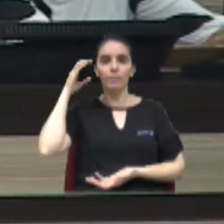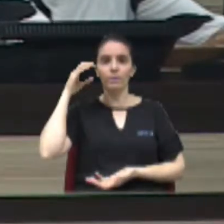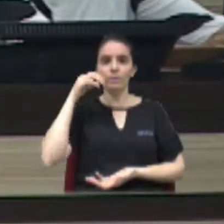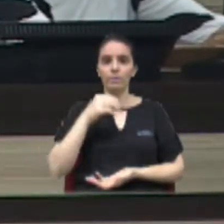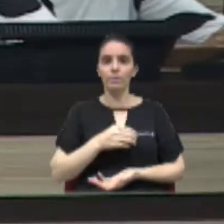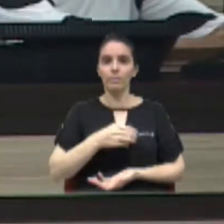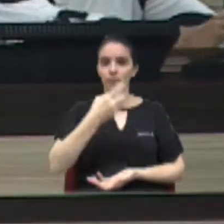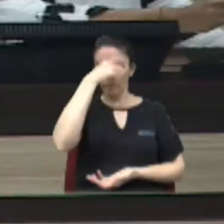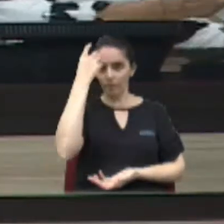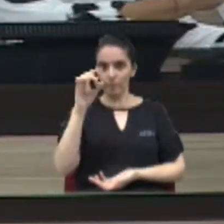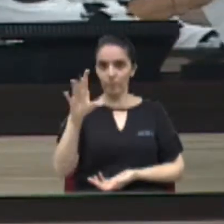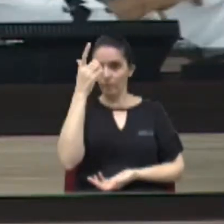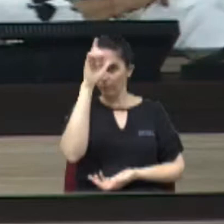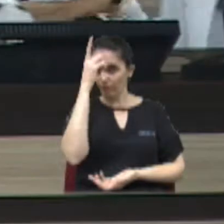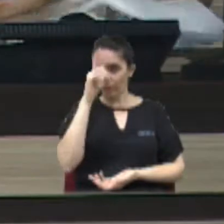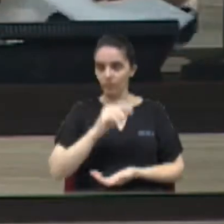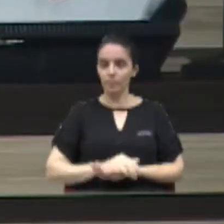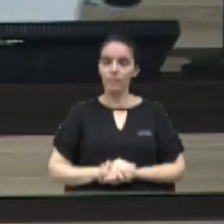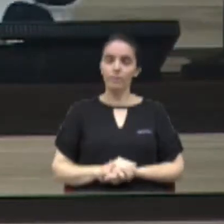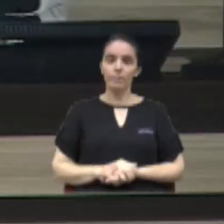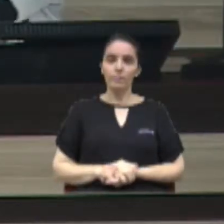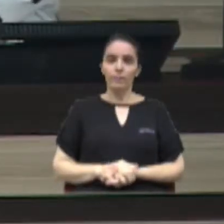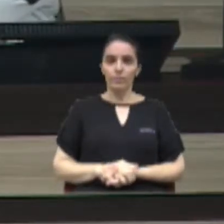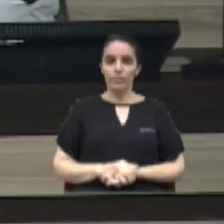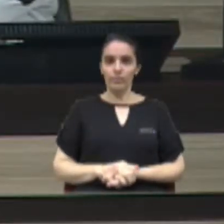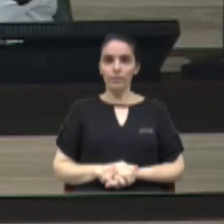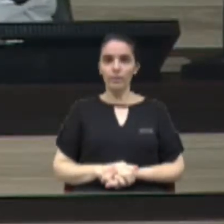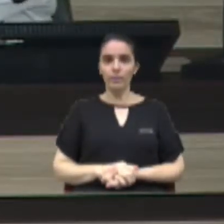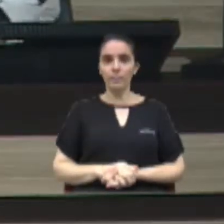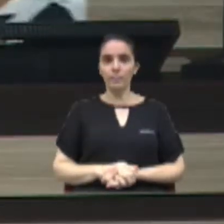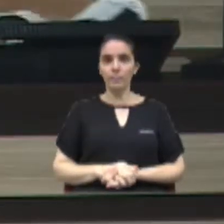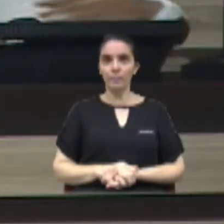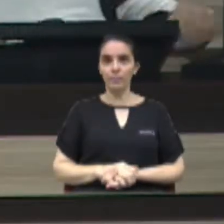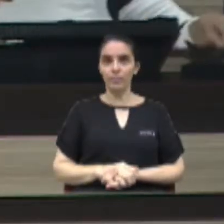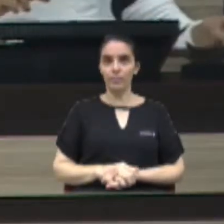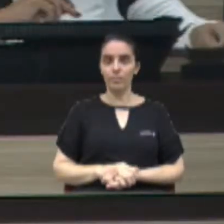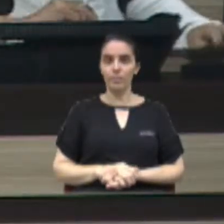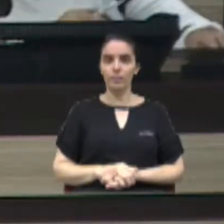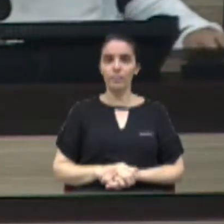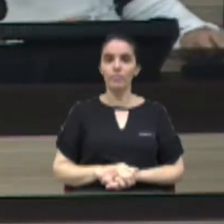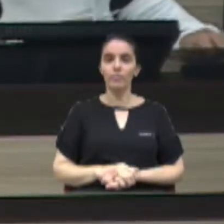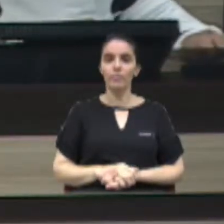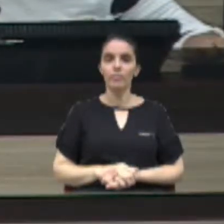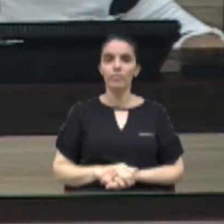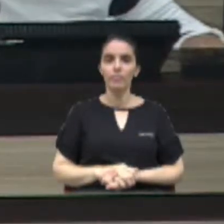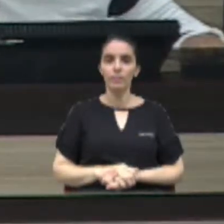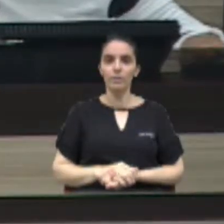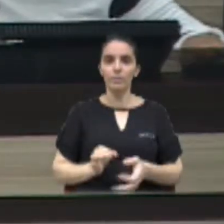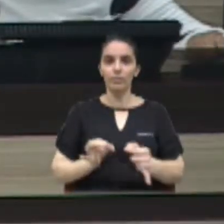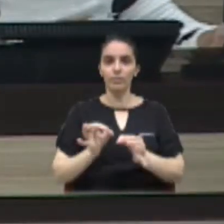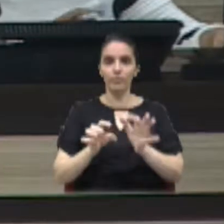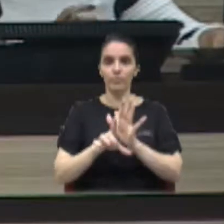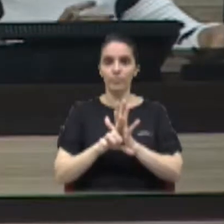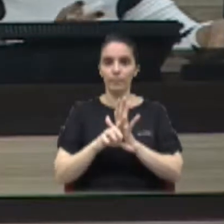Antônio Xavier e Sidney Pascotto. O projeto de